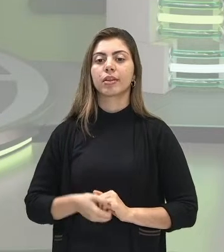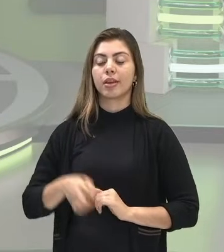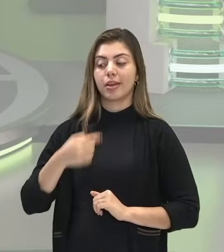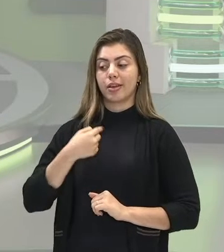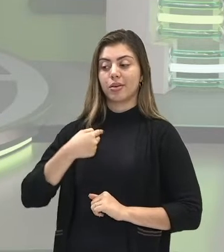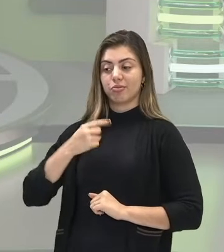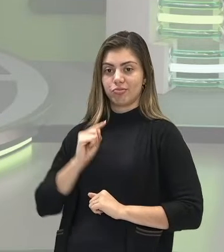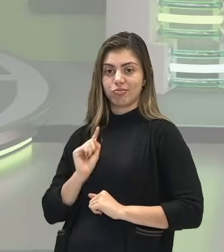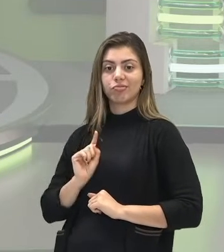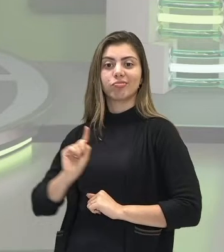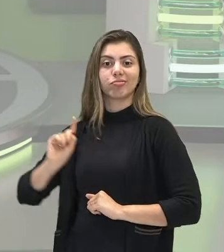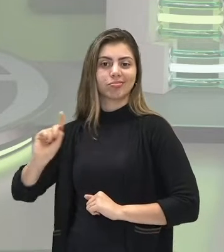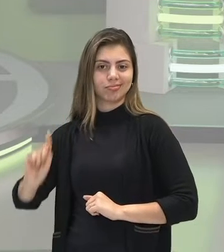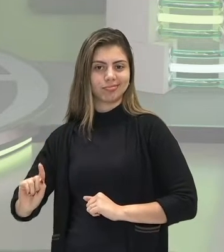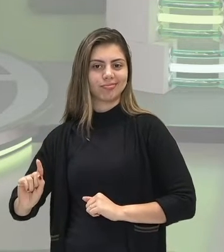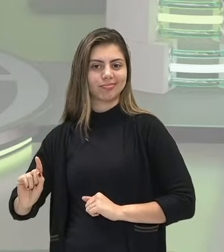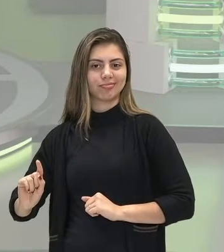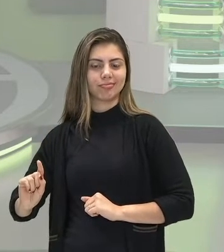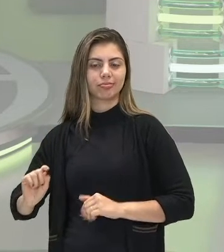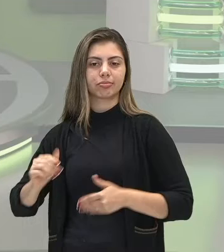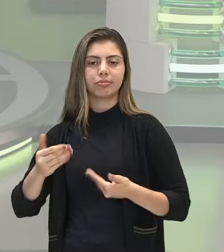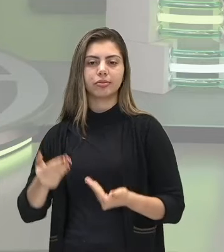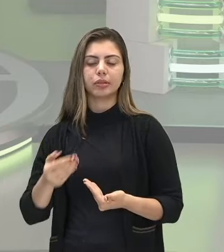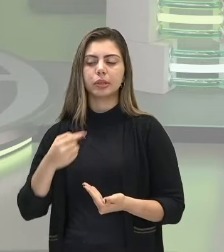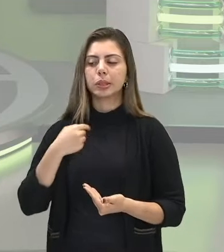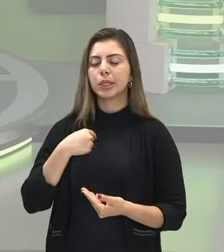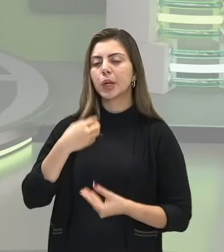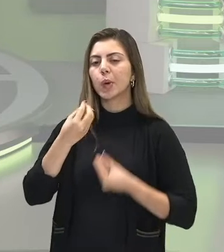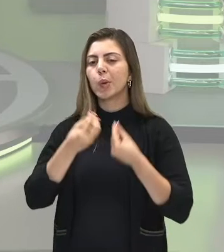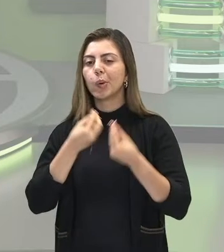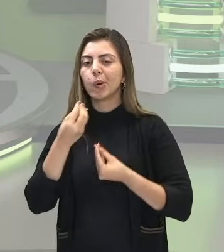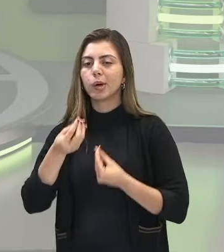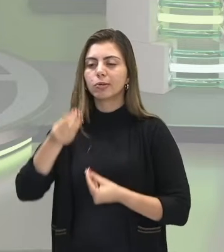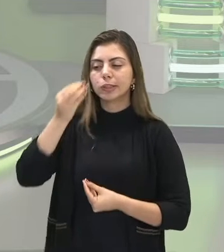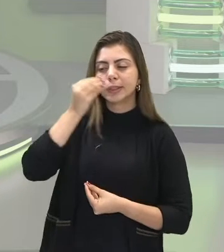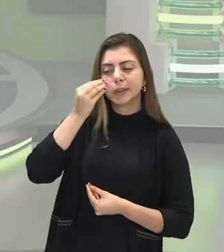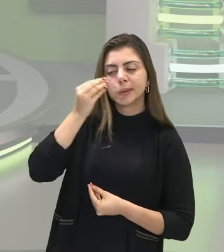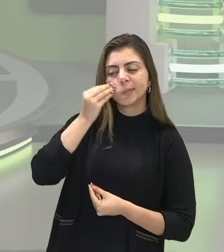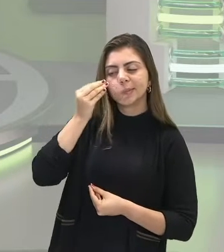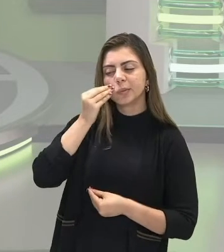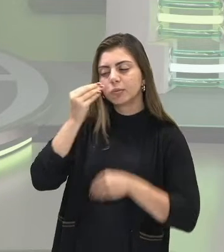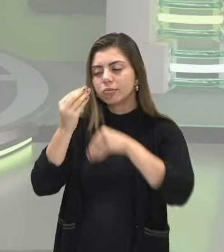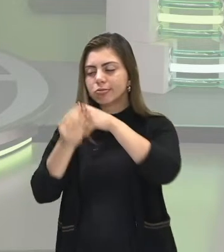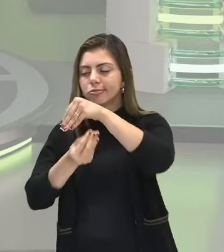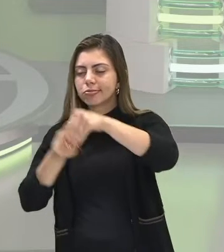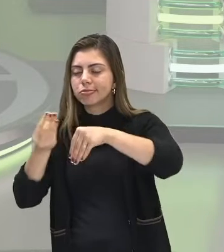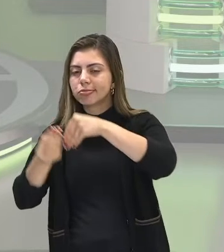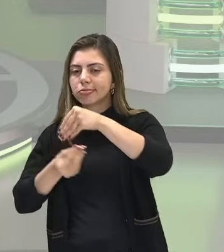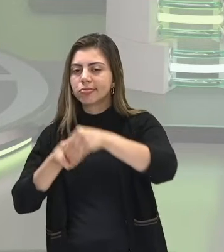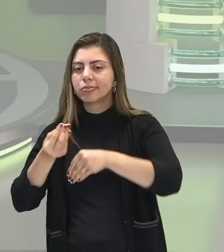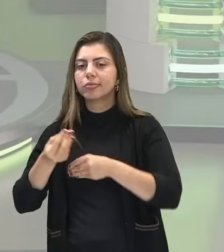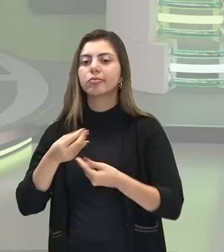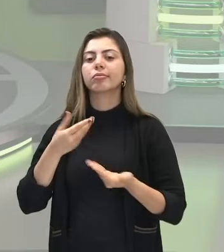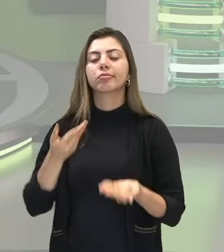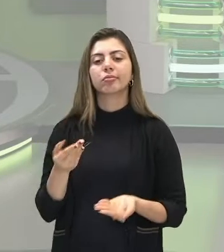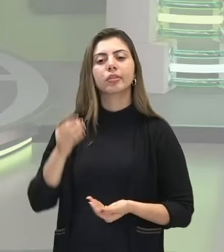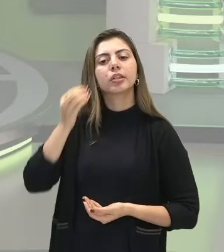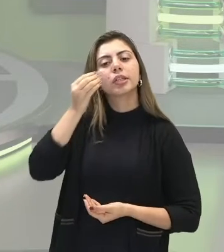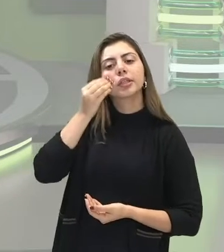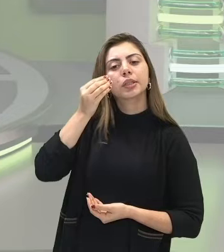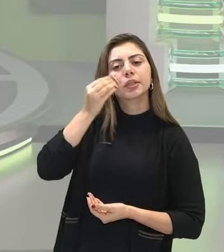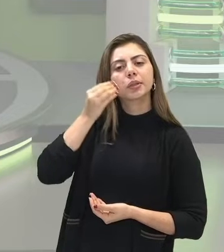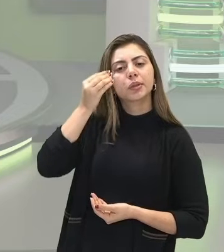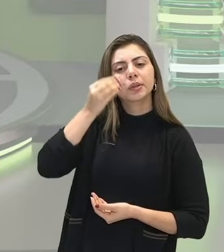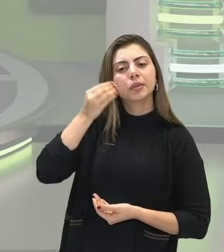ao laboratório fui eu, e eu fui realizar, gente, uma experiência que é chamada experiência